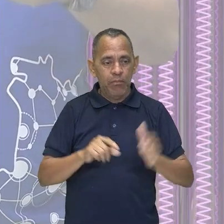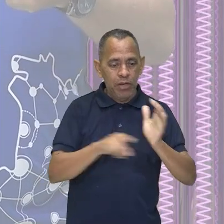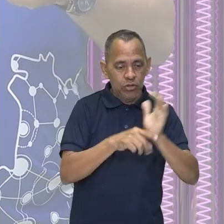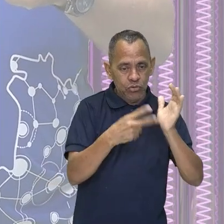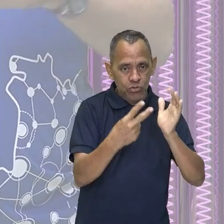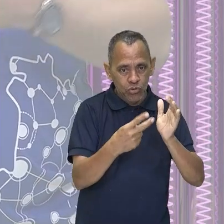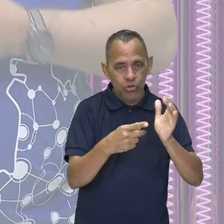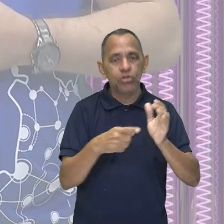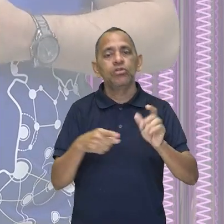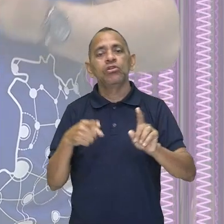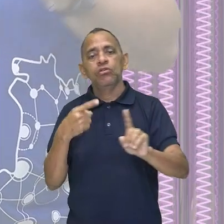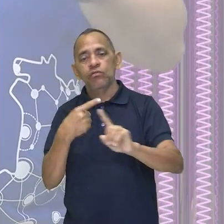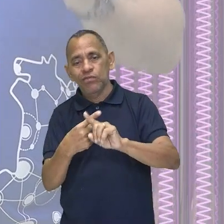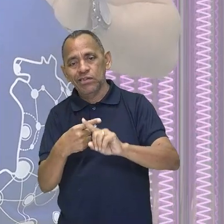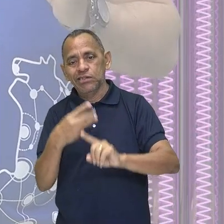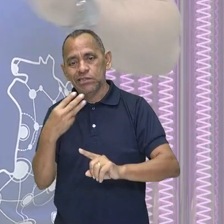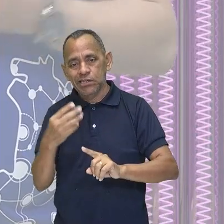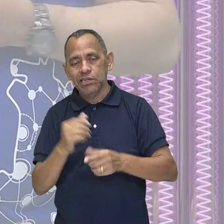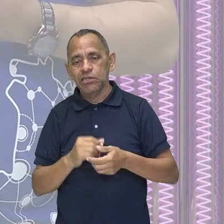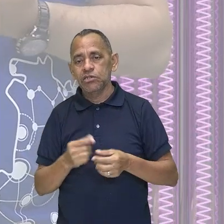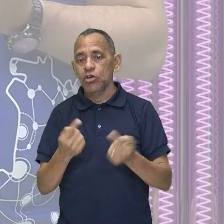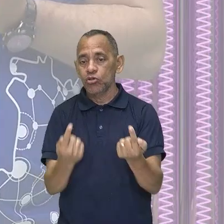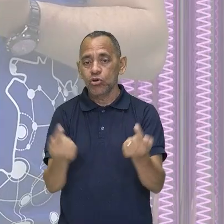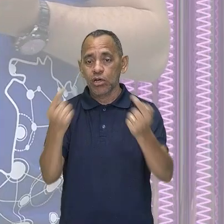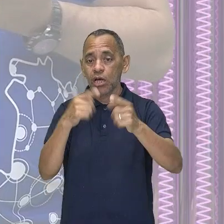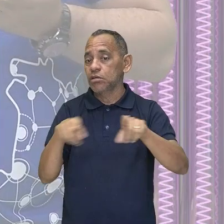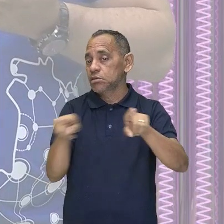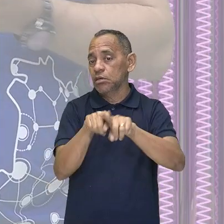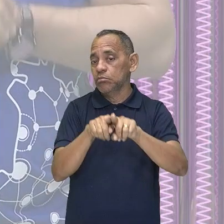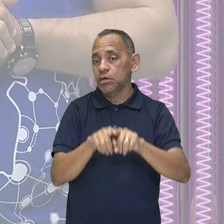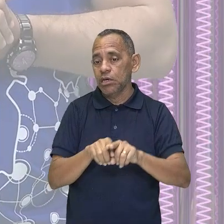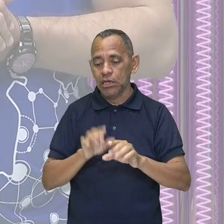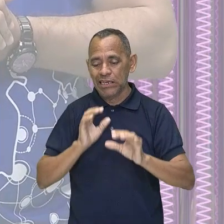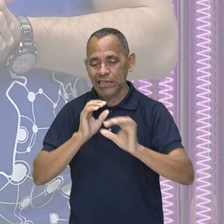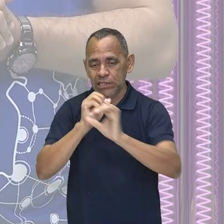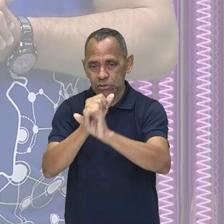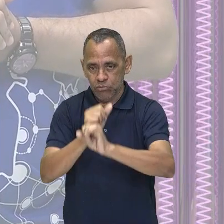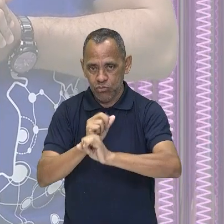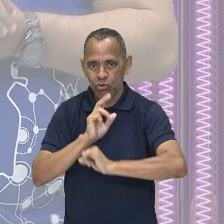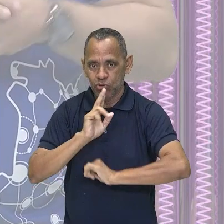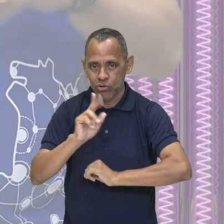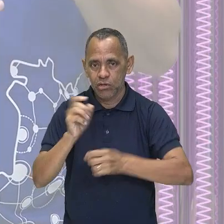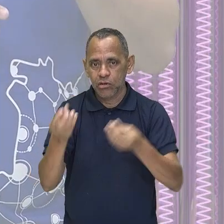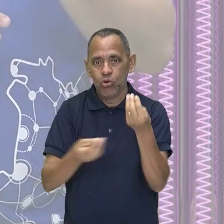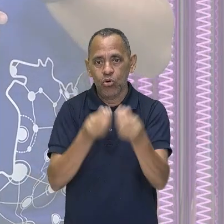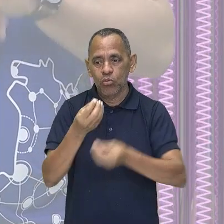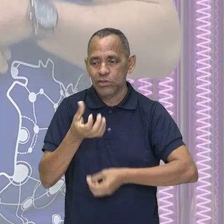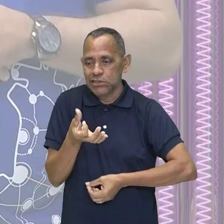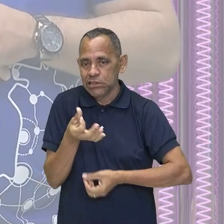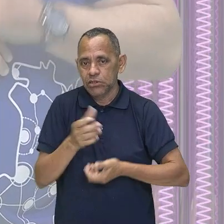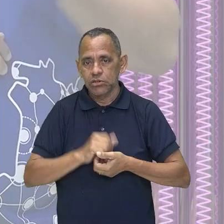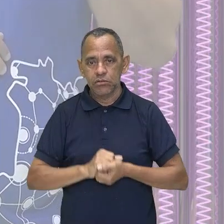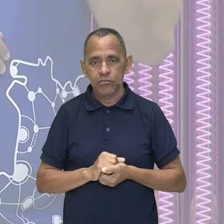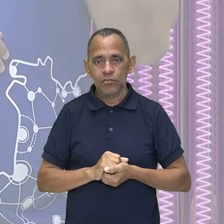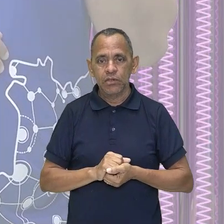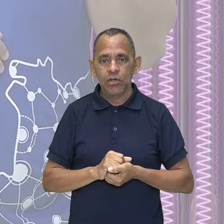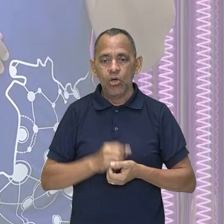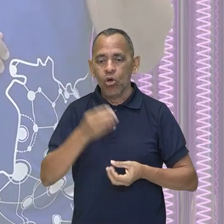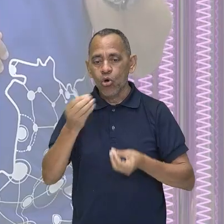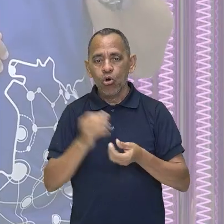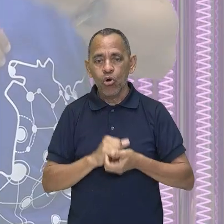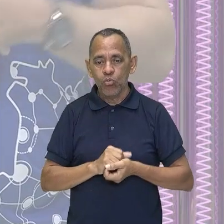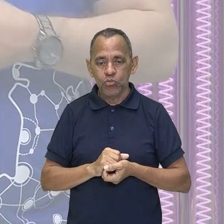6. Ok? Mas aí, qual é a lógica por dentro agora dessa operação,